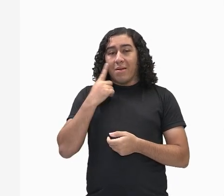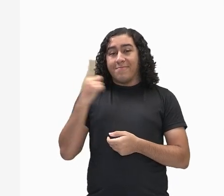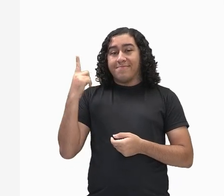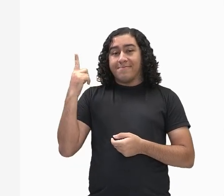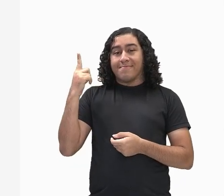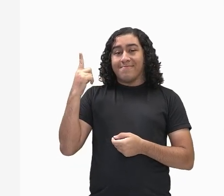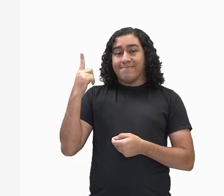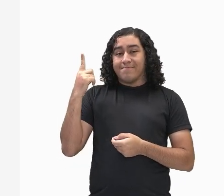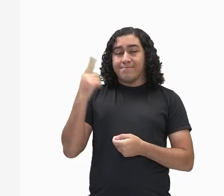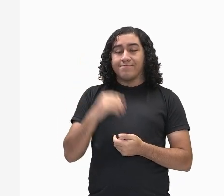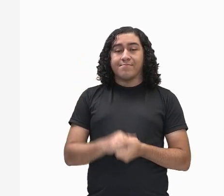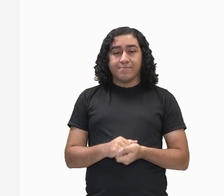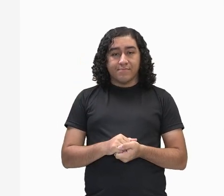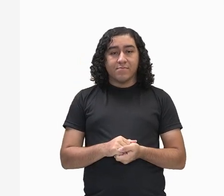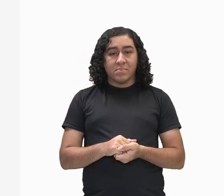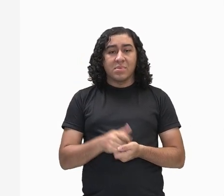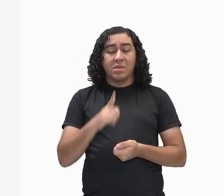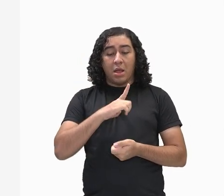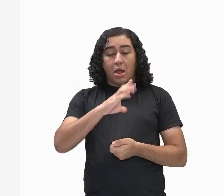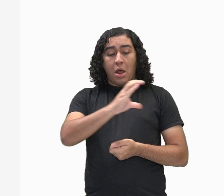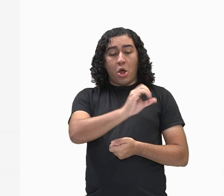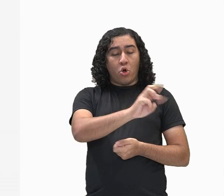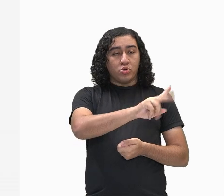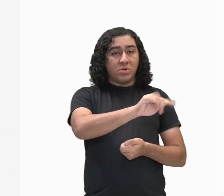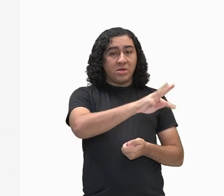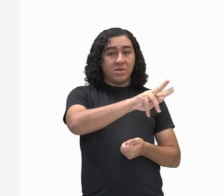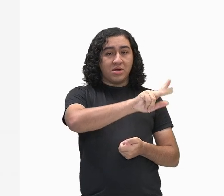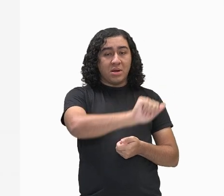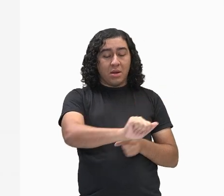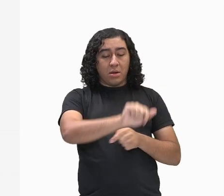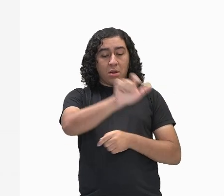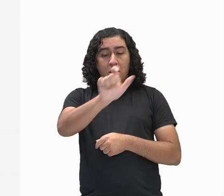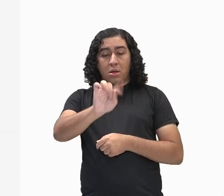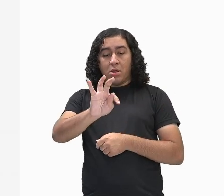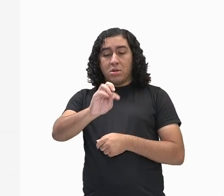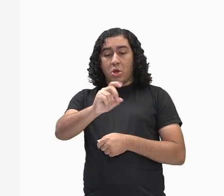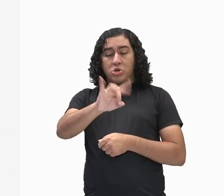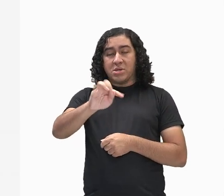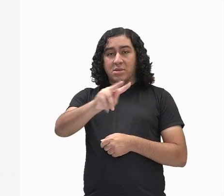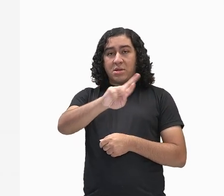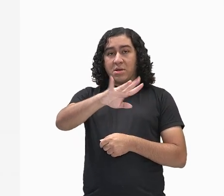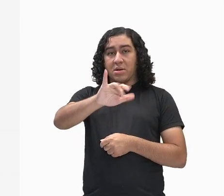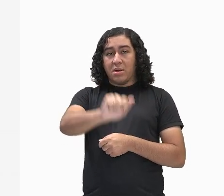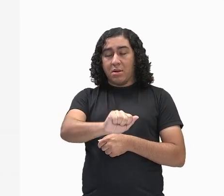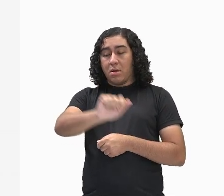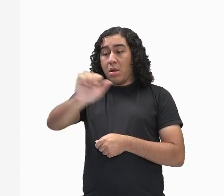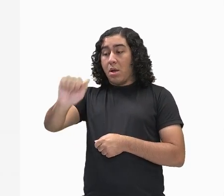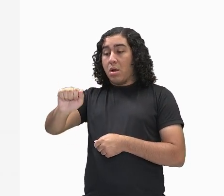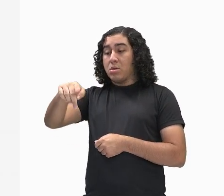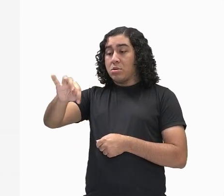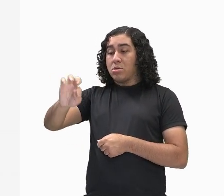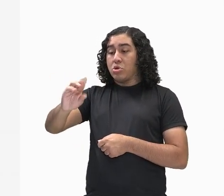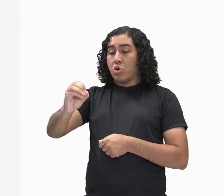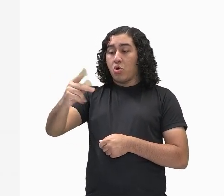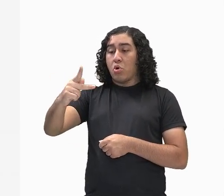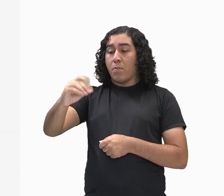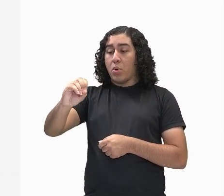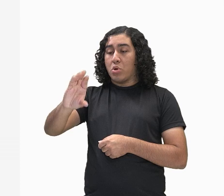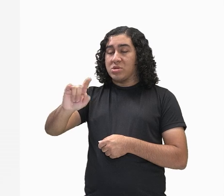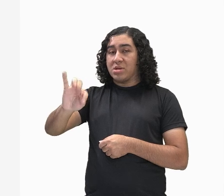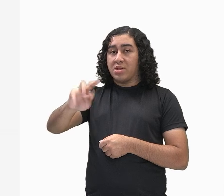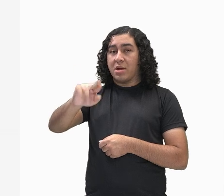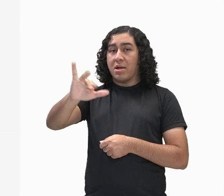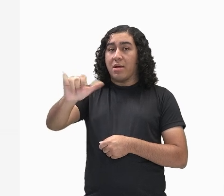aí, olha, a visão cosmocêntrica, a teocêntrica e a antropocêntrica. Gravem bem isso daí,